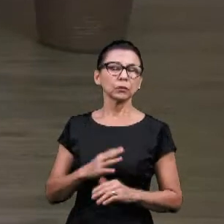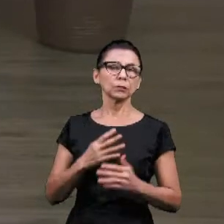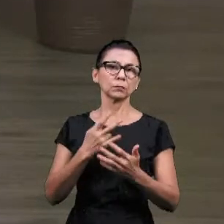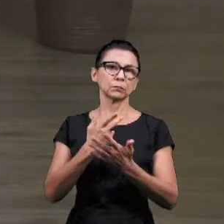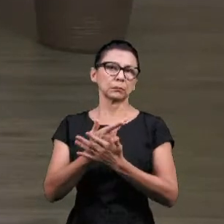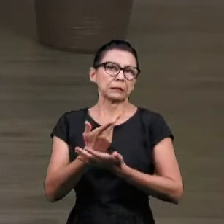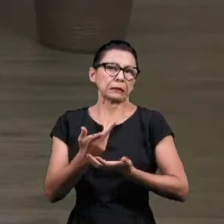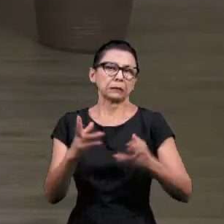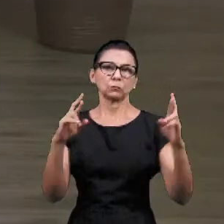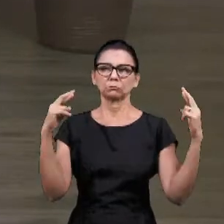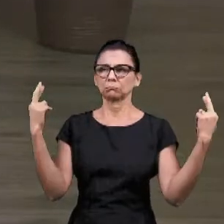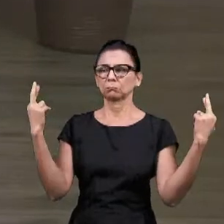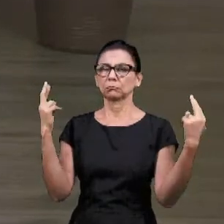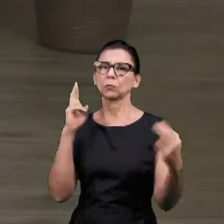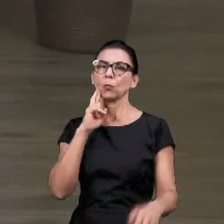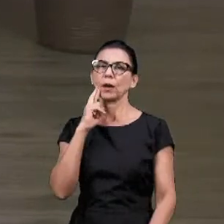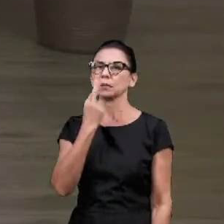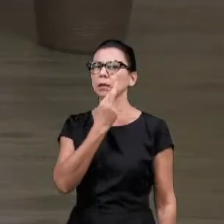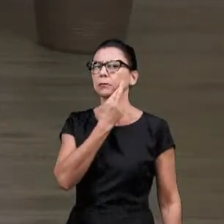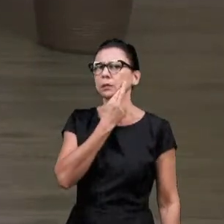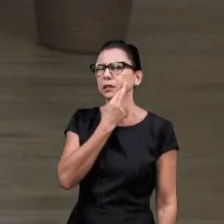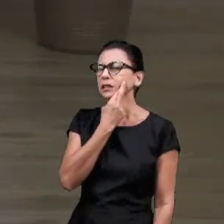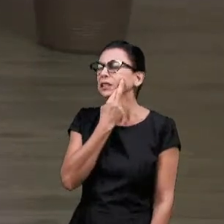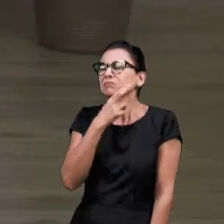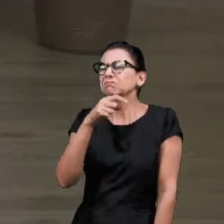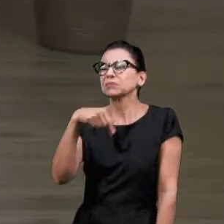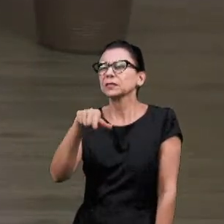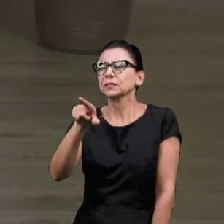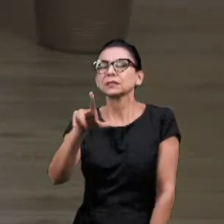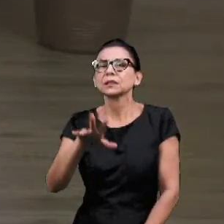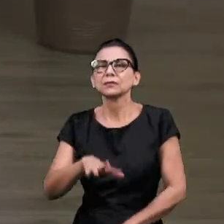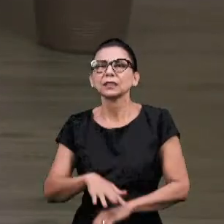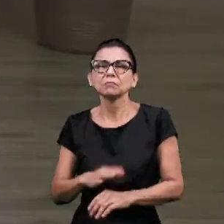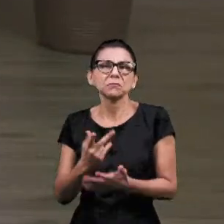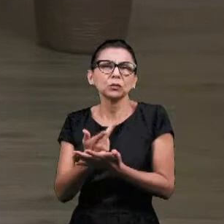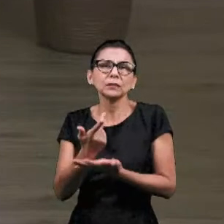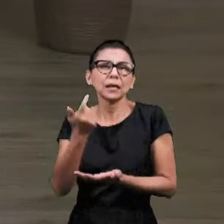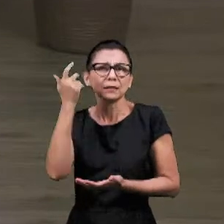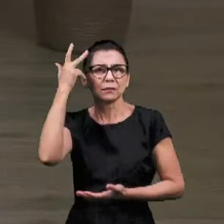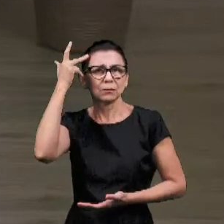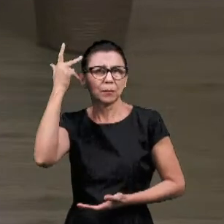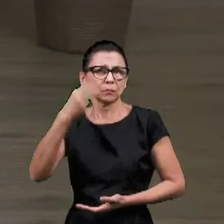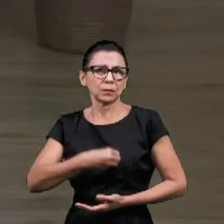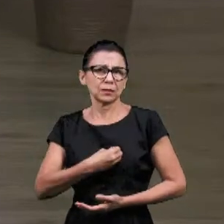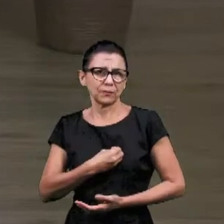um restaurante, um prato muito gostoso, qualquer coisa assim daqui, que acontece na nossa vida no dia a dia, né?